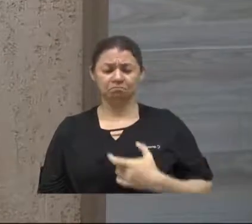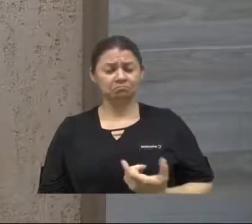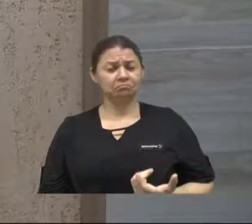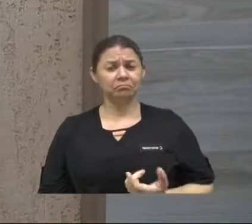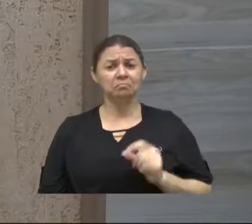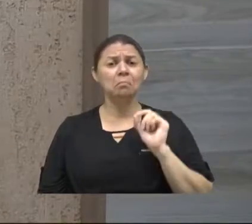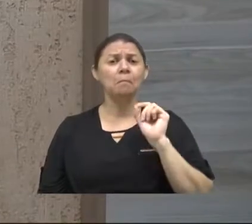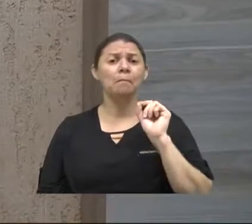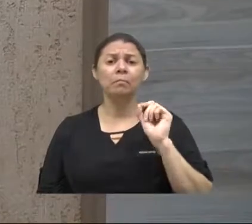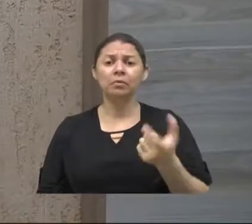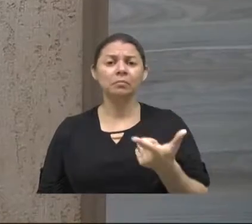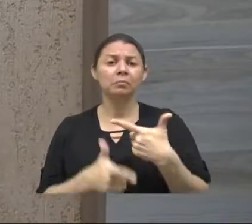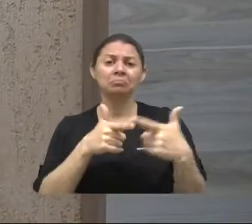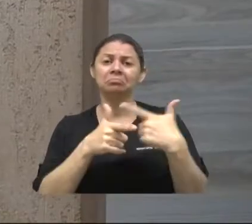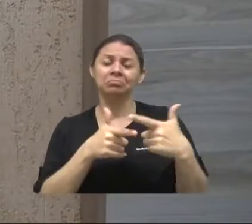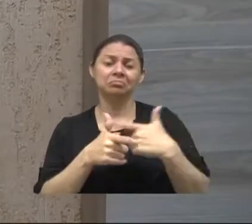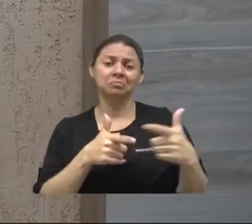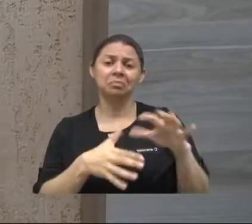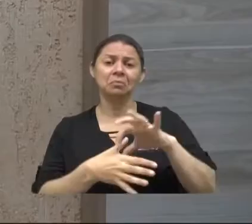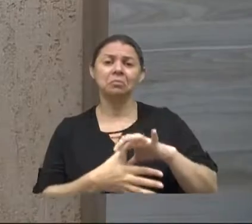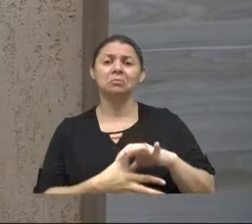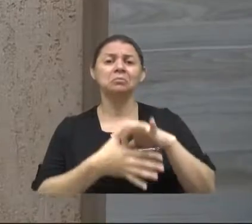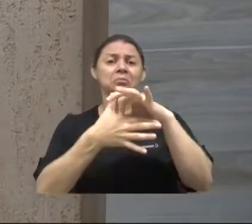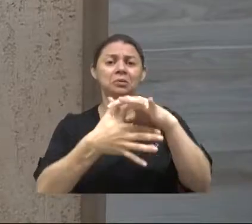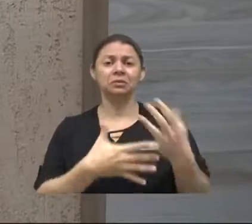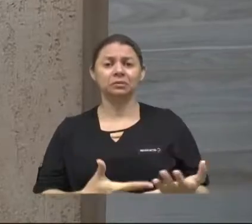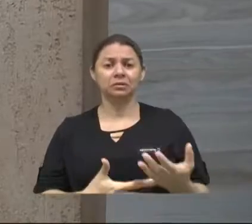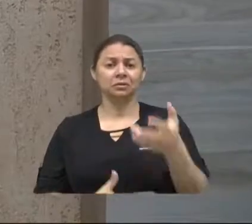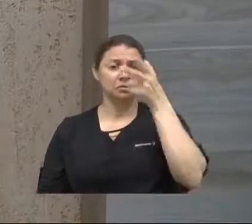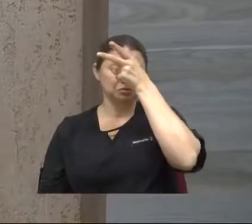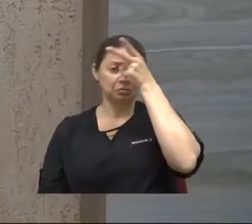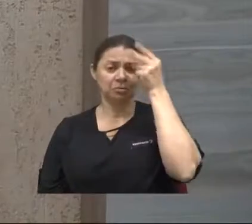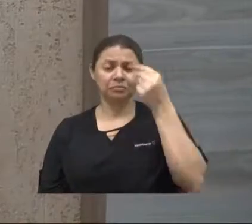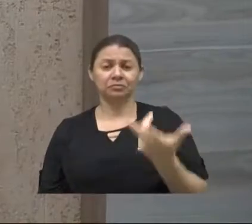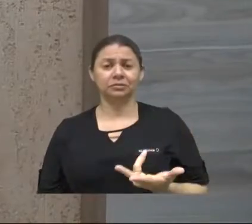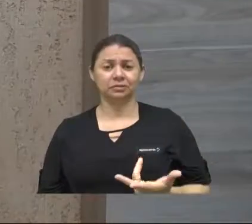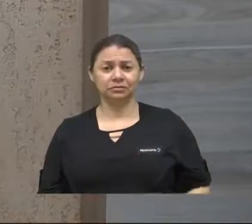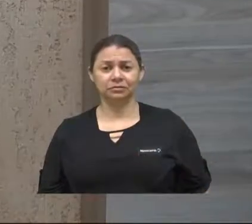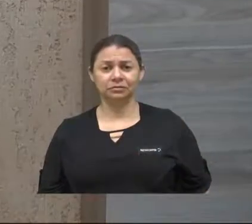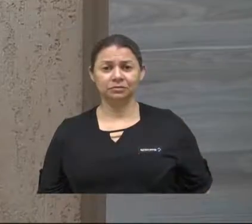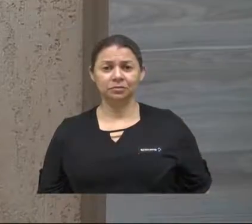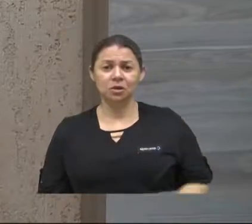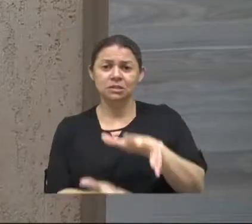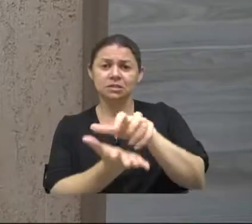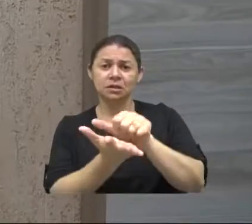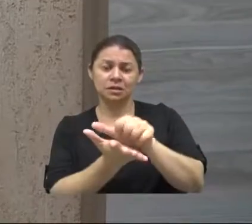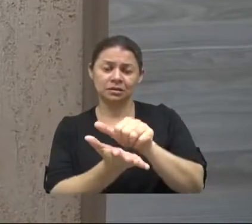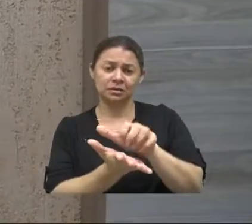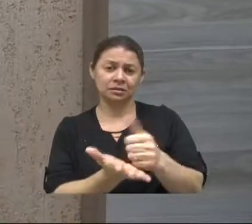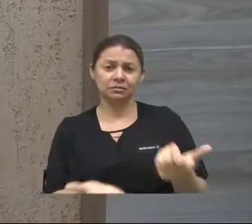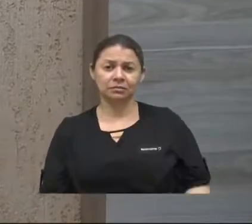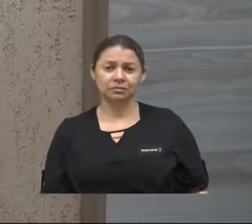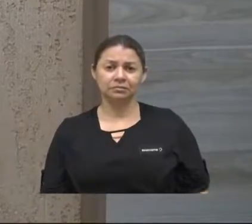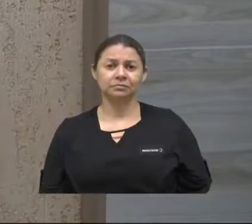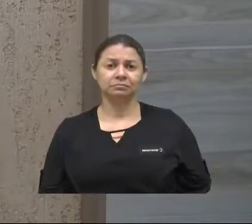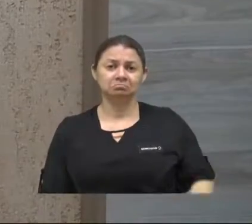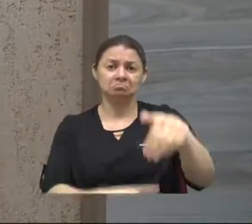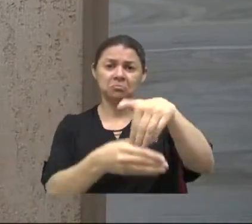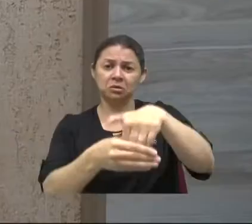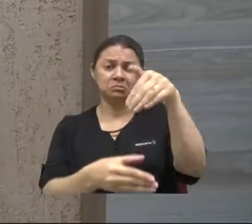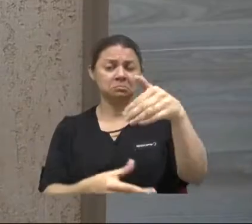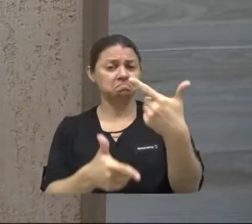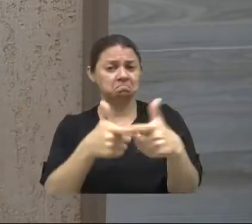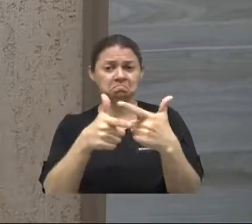corregedor, ou de qualquer outro que fez parte ou faz parte da mesa ou do governo, se candidatar. Não vejo problema